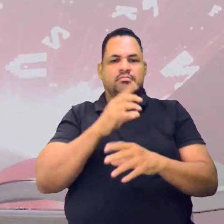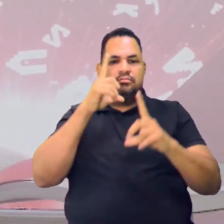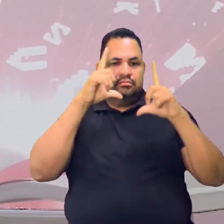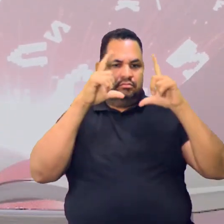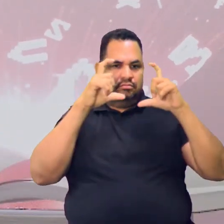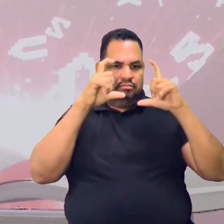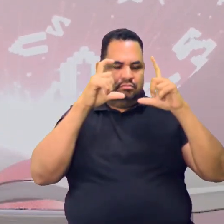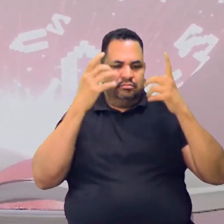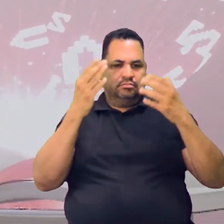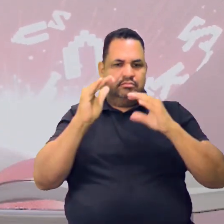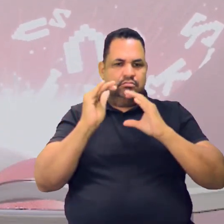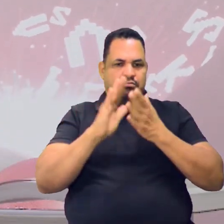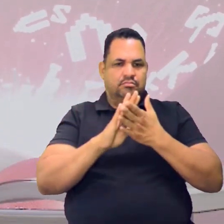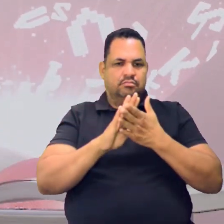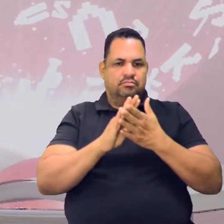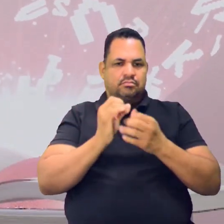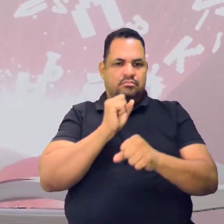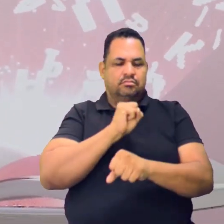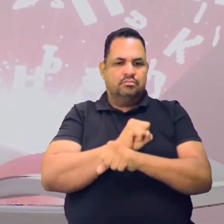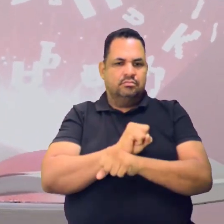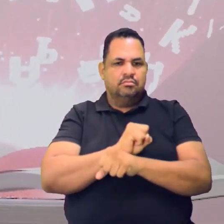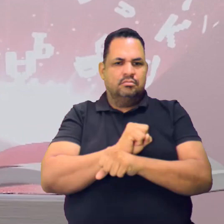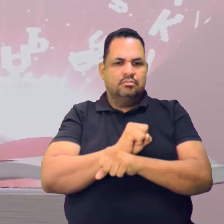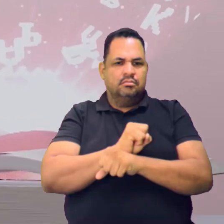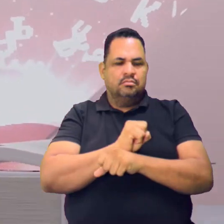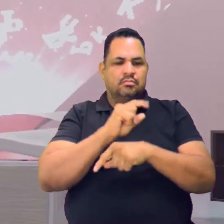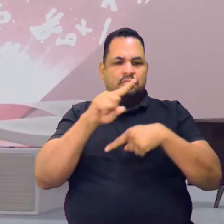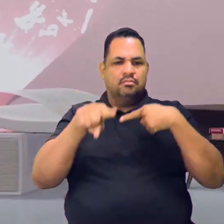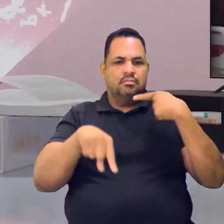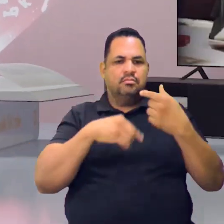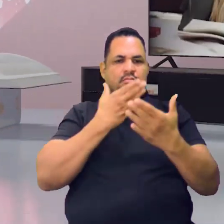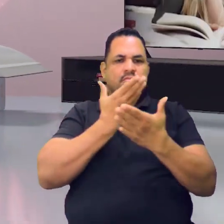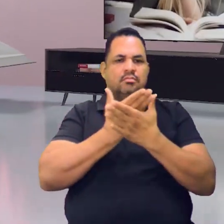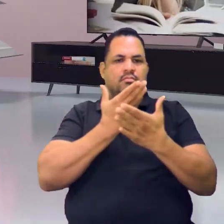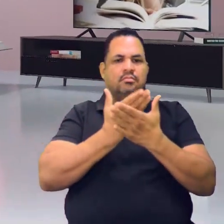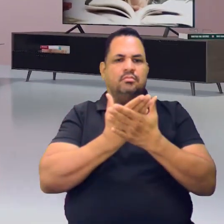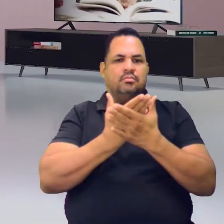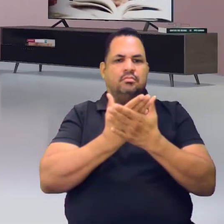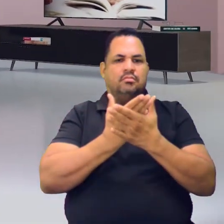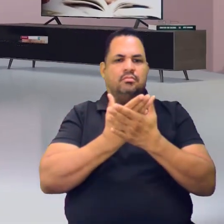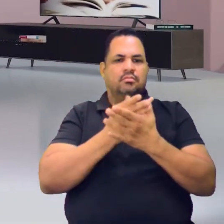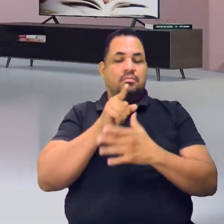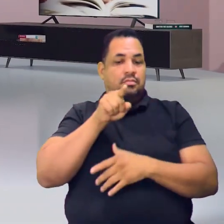fotos. Isso mesmo, aguardando aqui. Na próxima aula